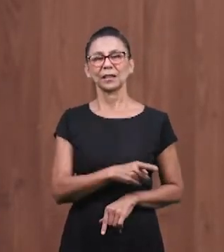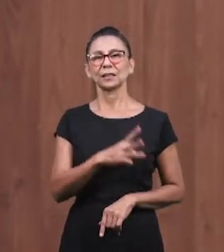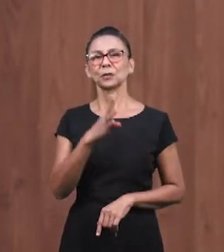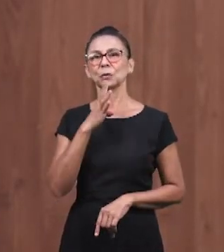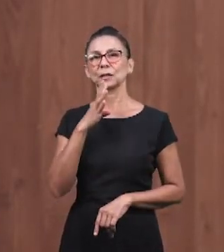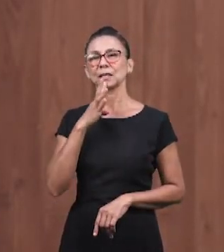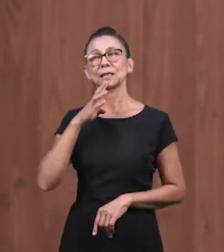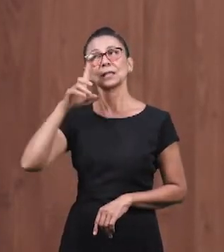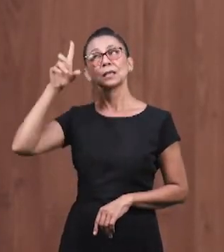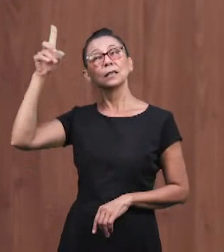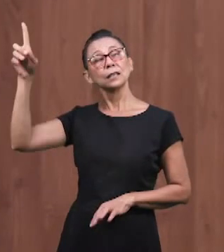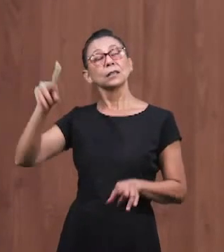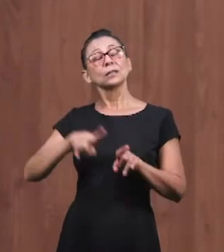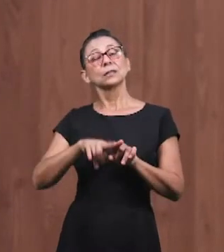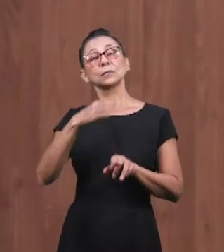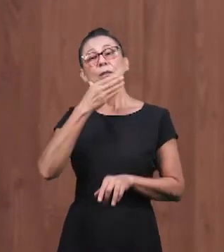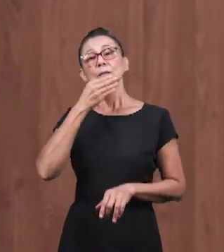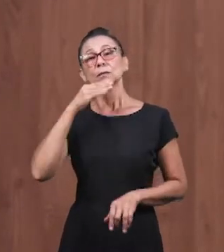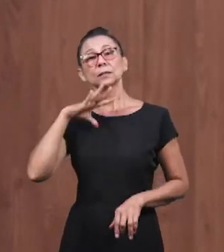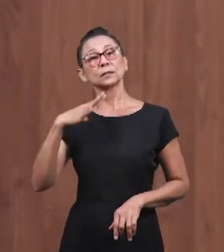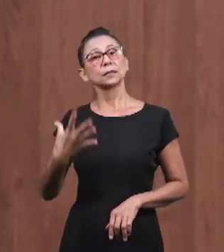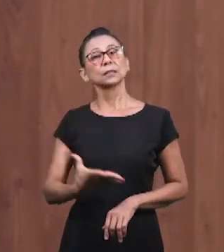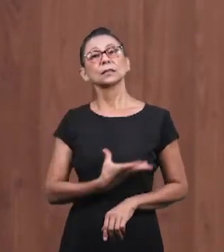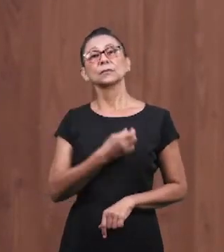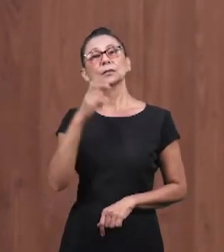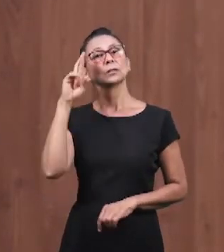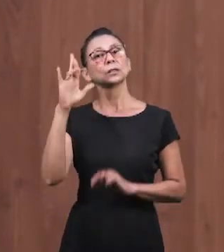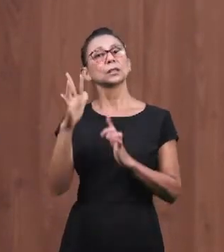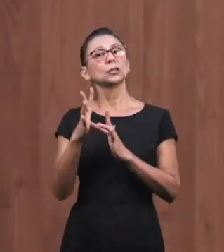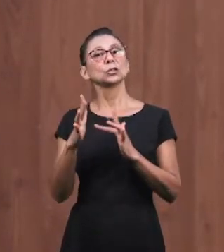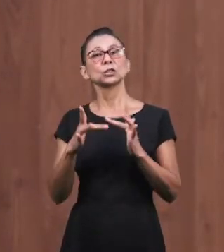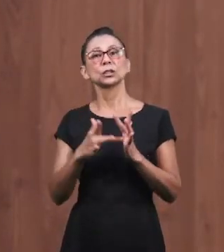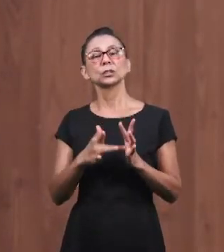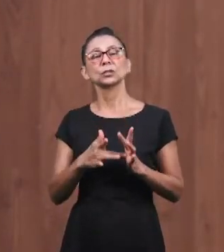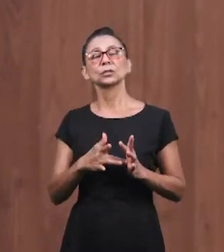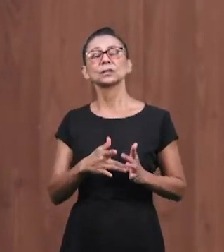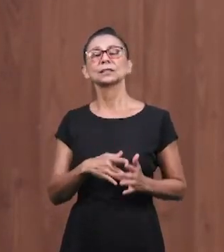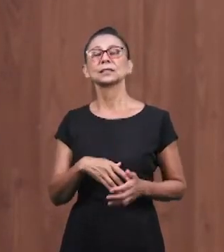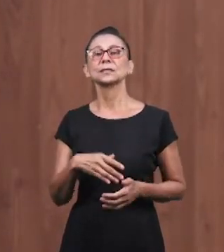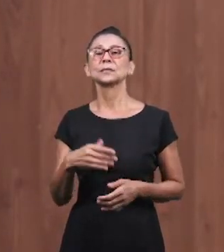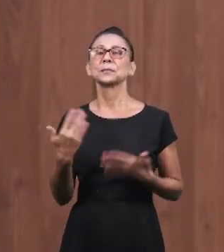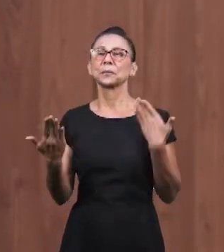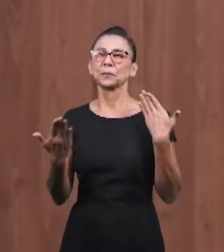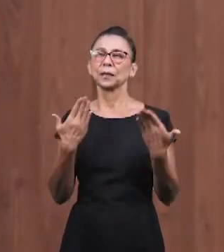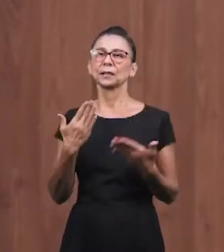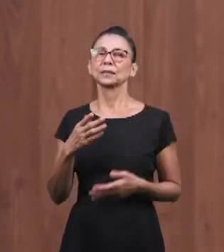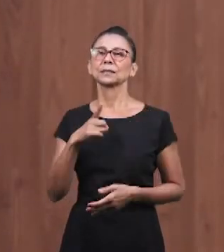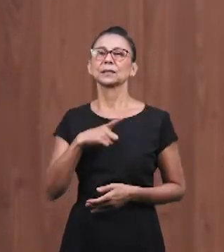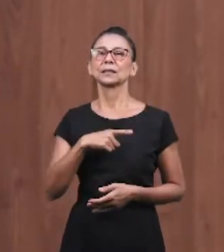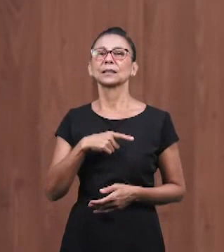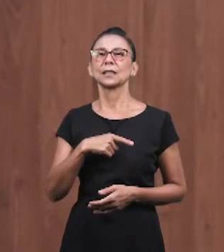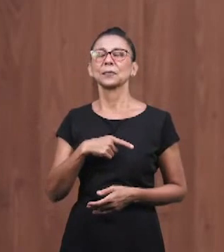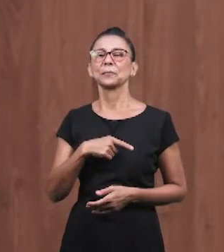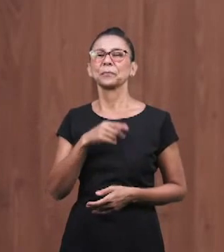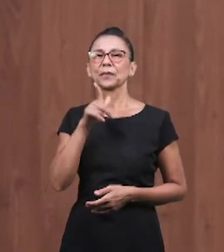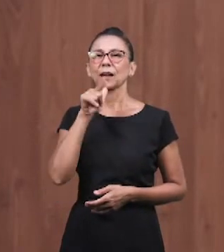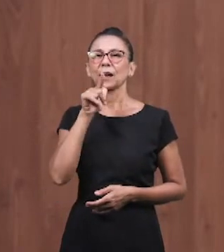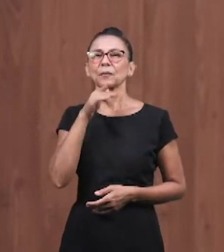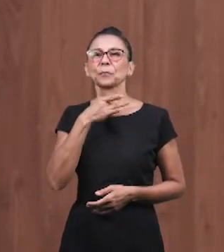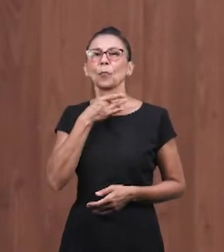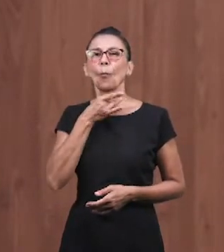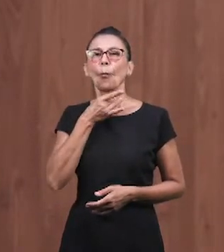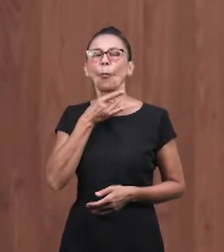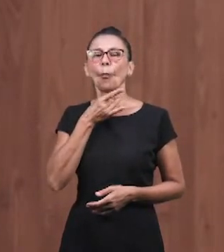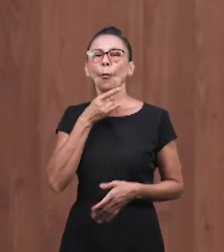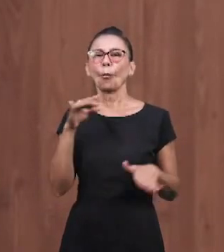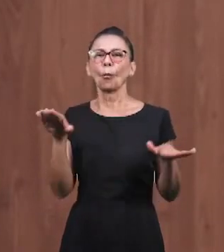nosso Salvador, o Senhor Jesus, que tem a água que dessedenta a alma. Muito bem colocado